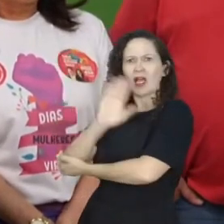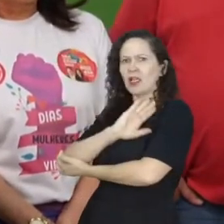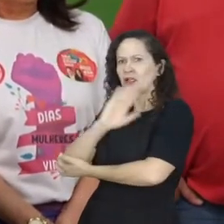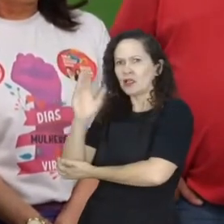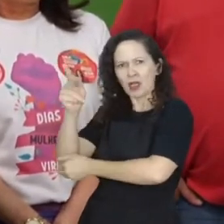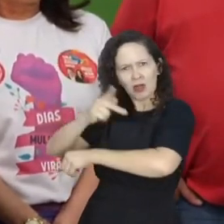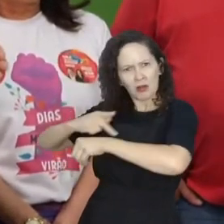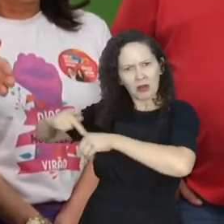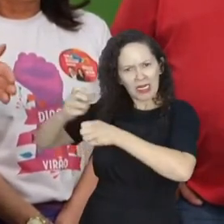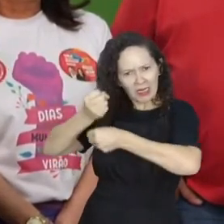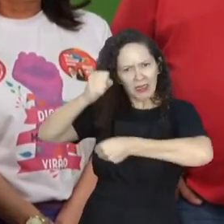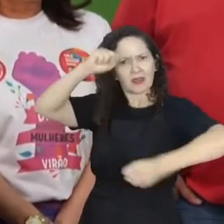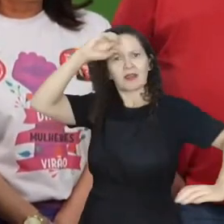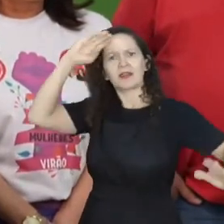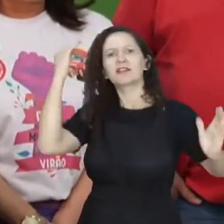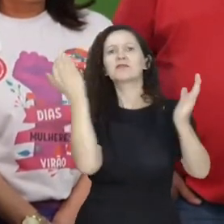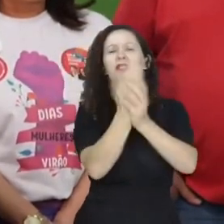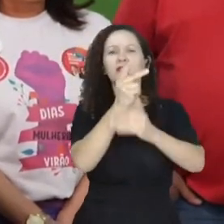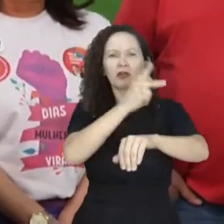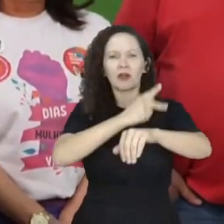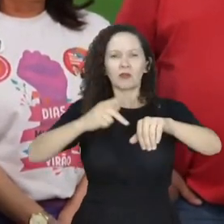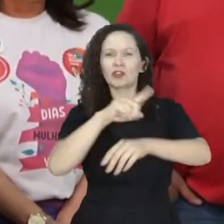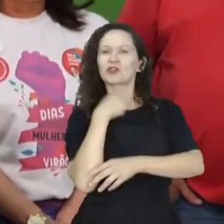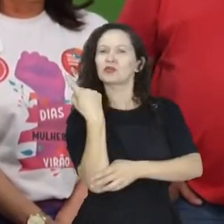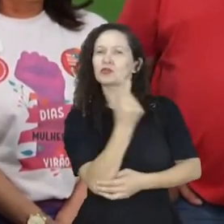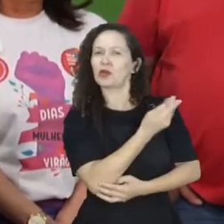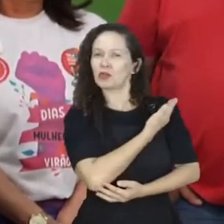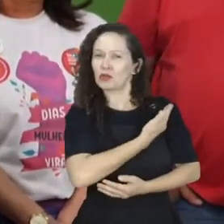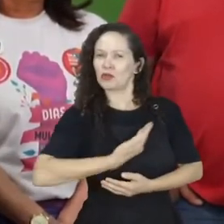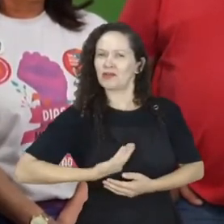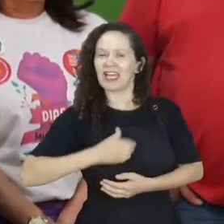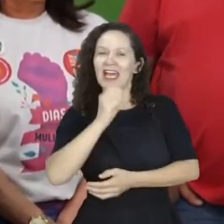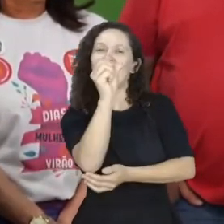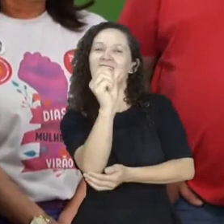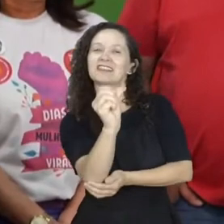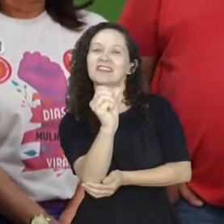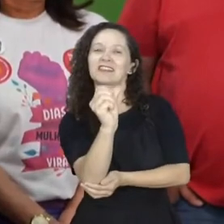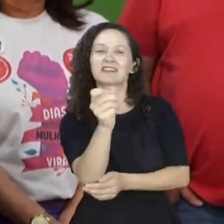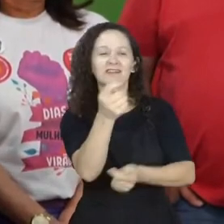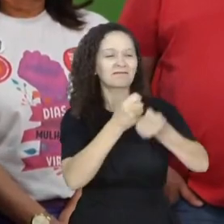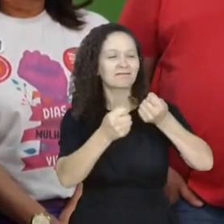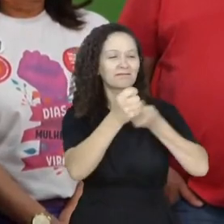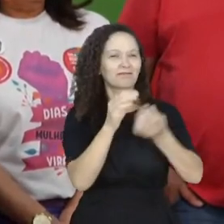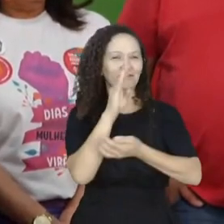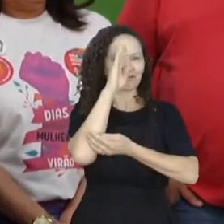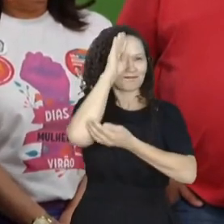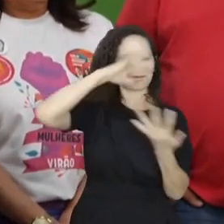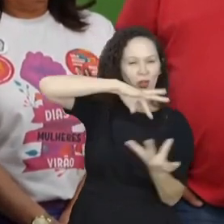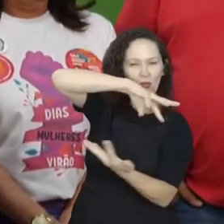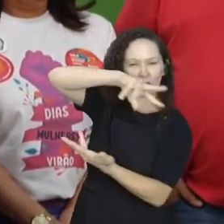respeitado. Esse país chegou a ser, no nosso governo, a sexta economia do mundo.